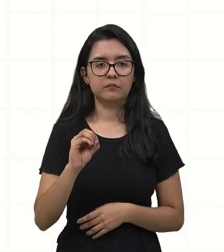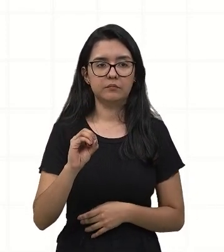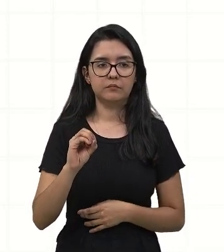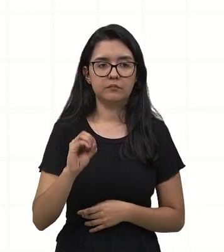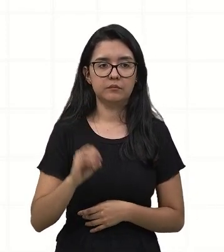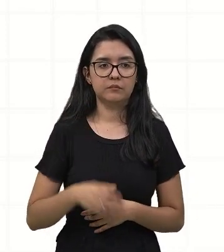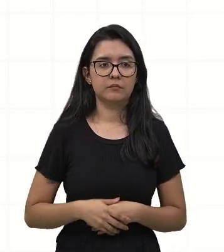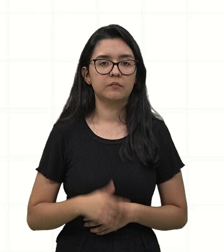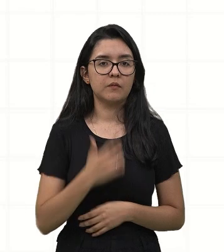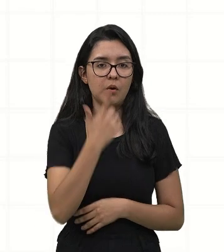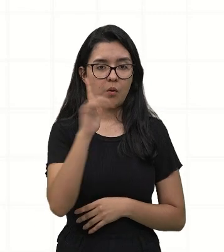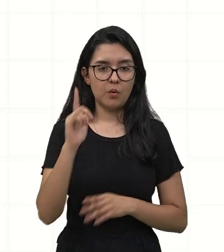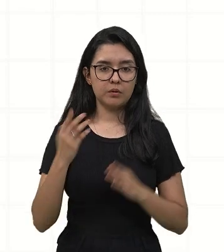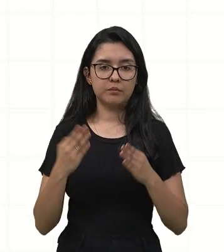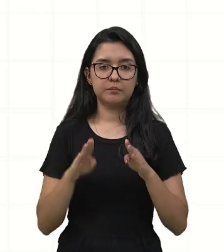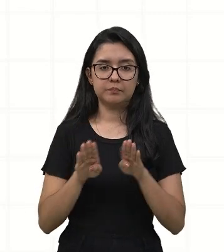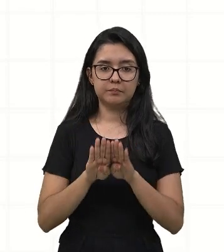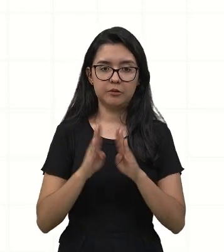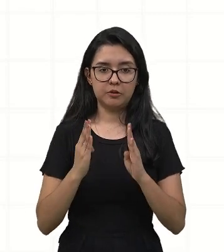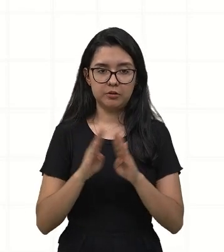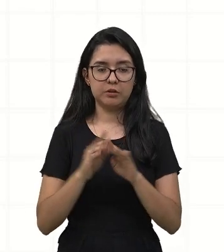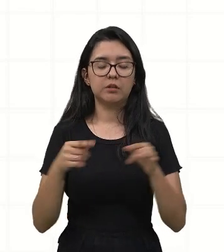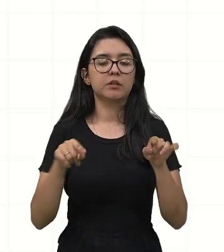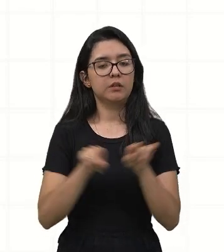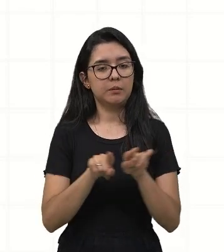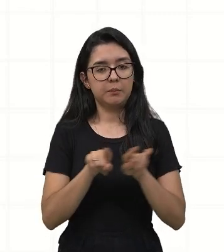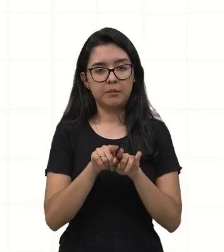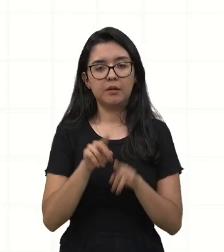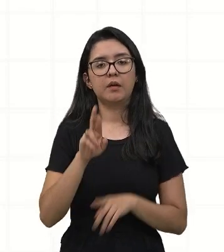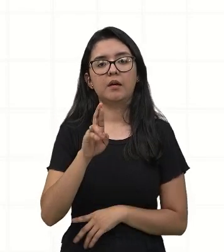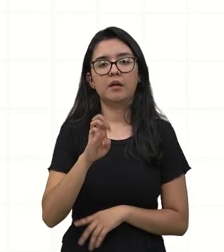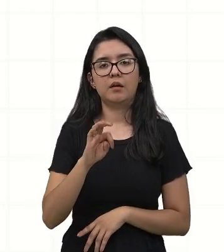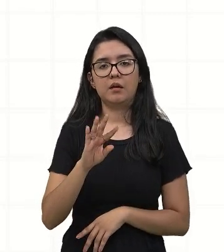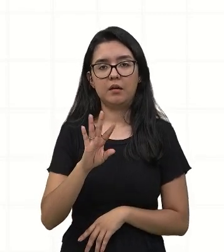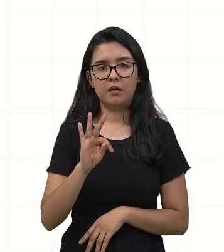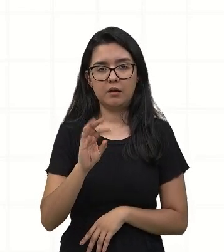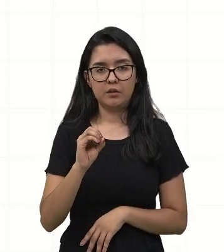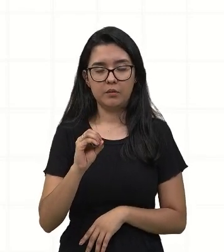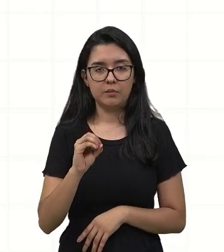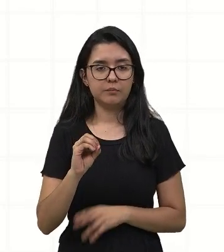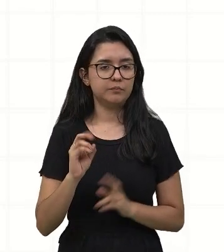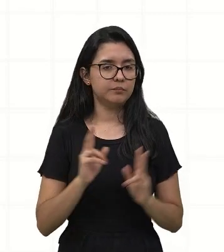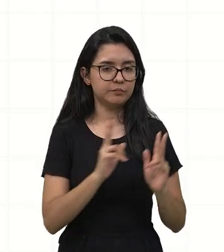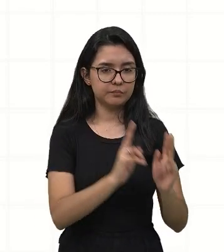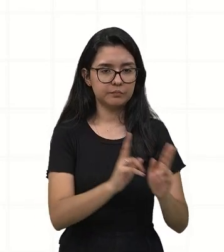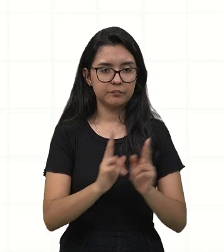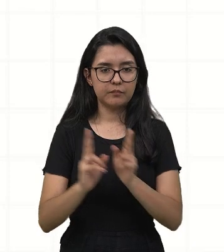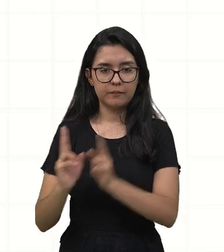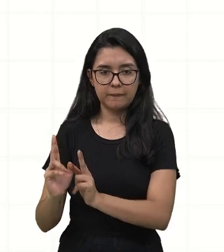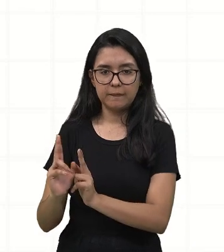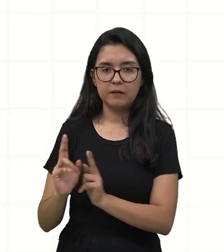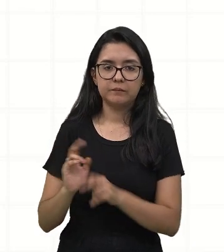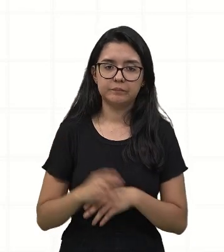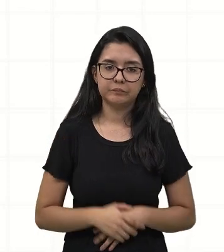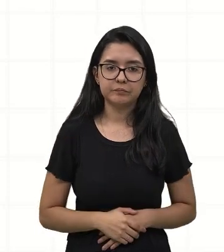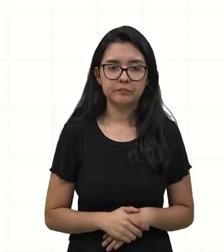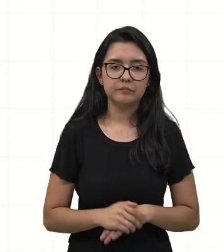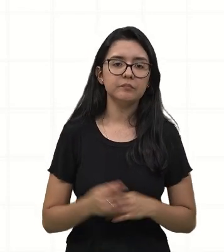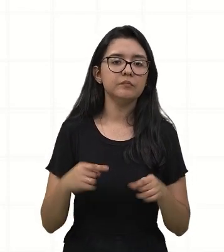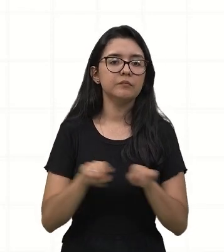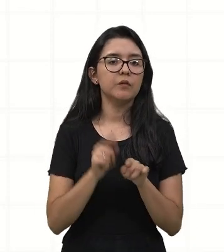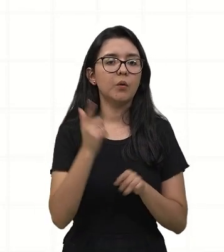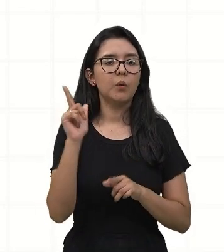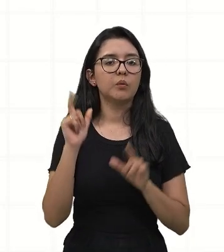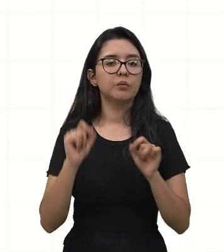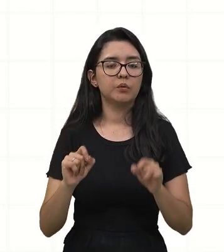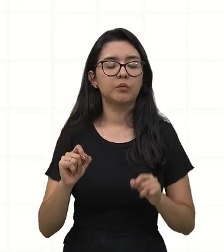Na outra porta, também é um ângulo reto. São semelhantes, só muda a posição, tá bom? Ainda temos mais um ângulo aqui,